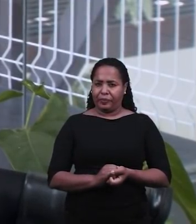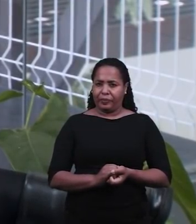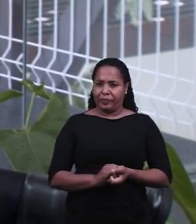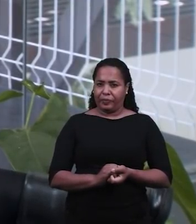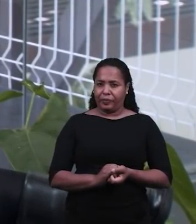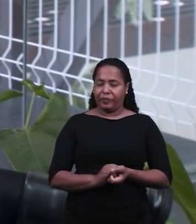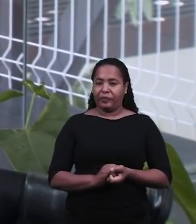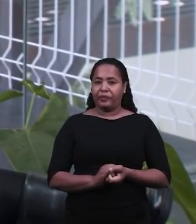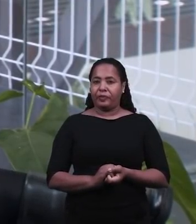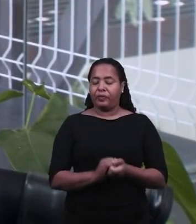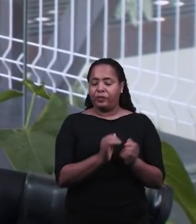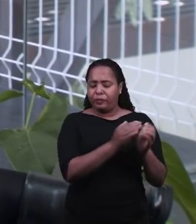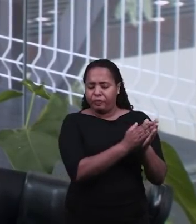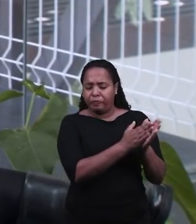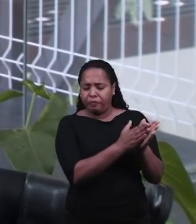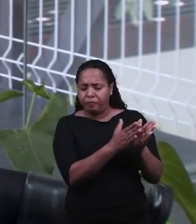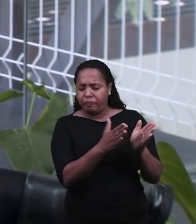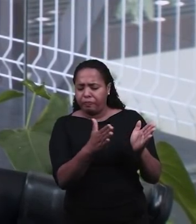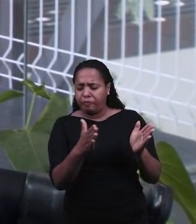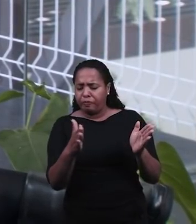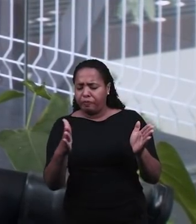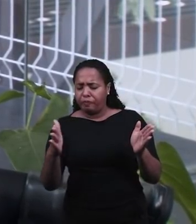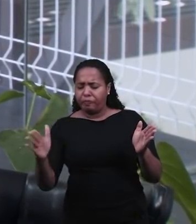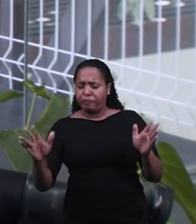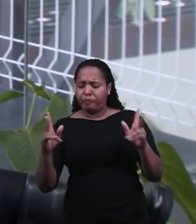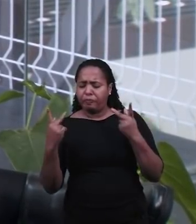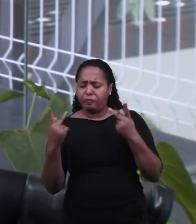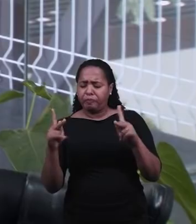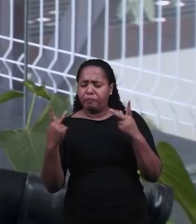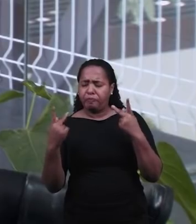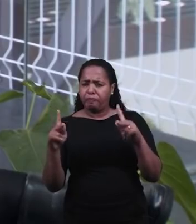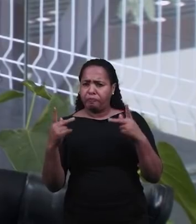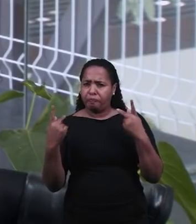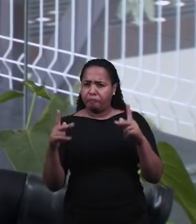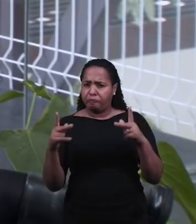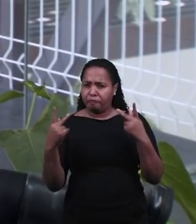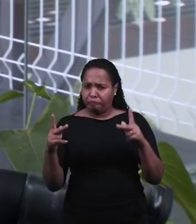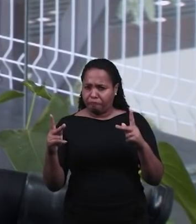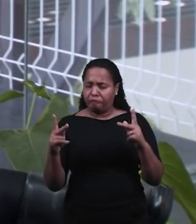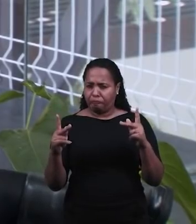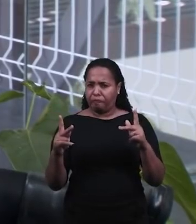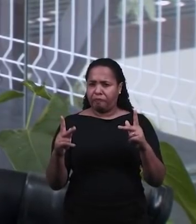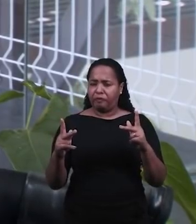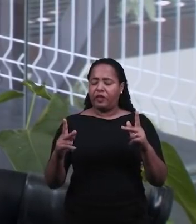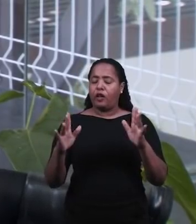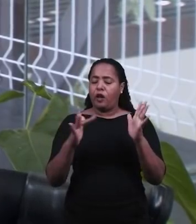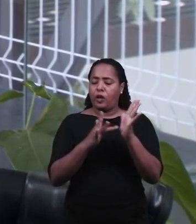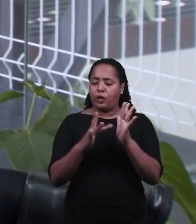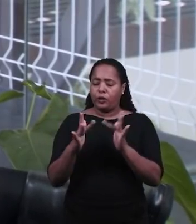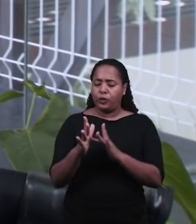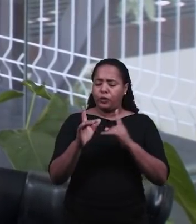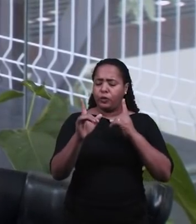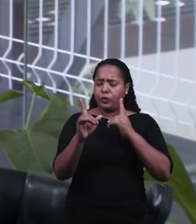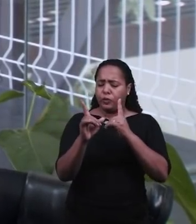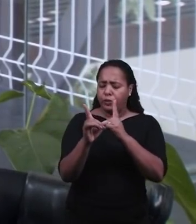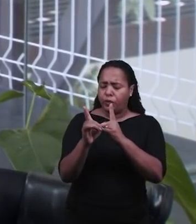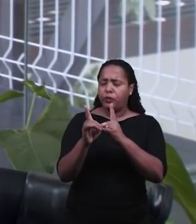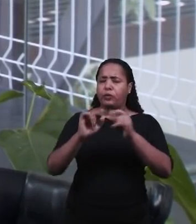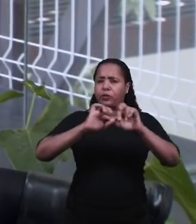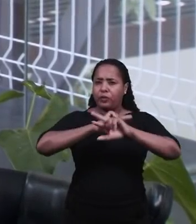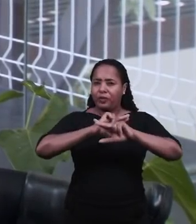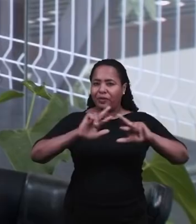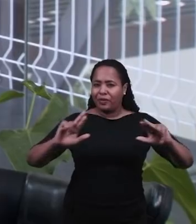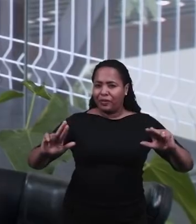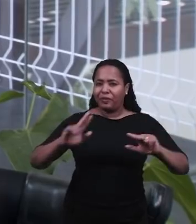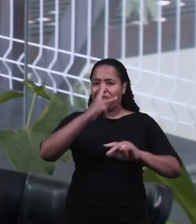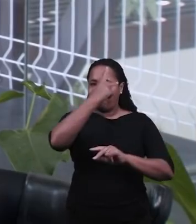em suas pregações, ou como resultado de seus atos nos encontros com várias pessoas, o Senhor Jesus